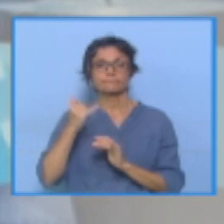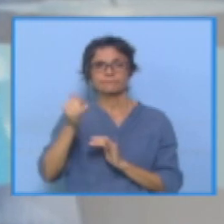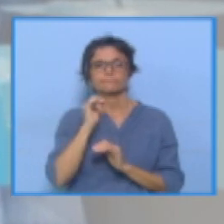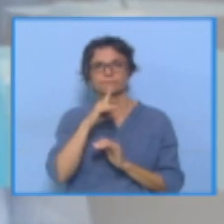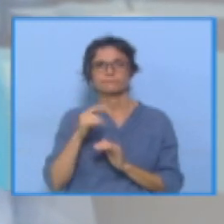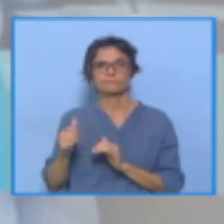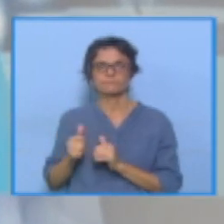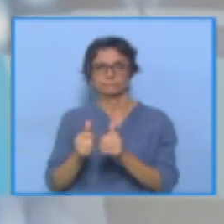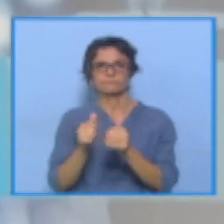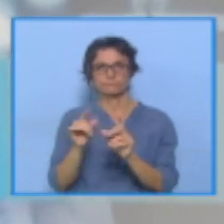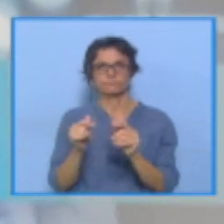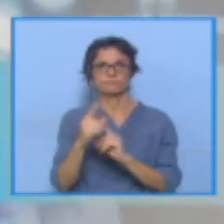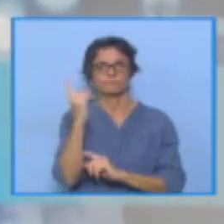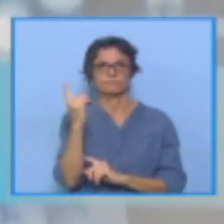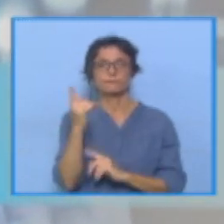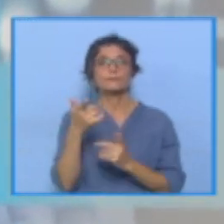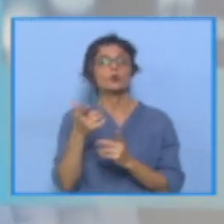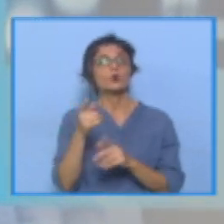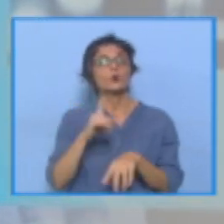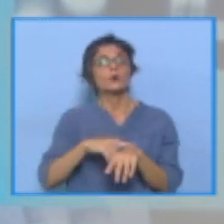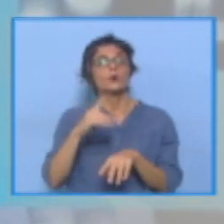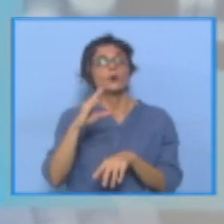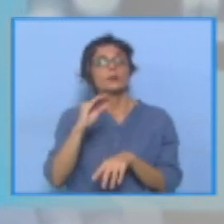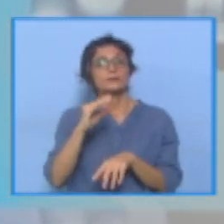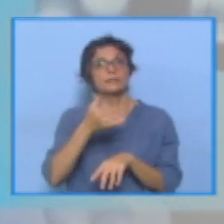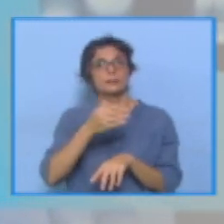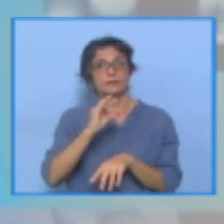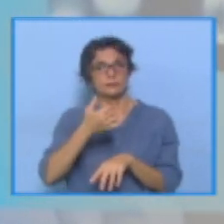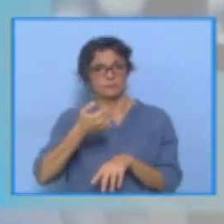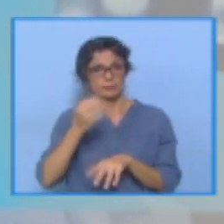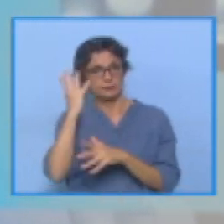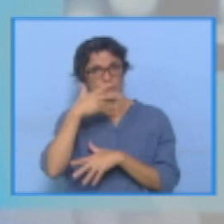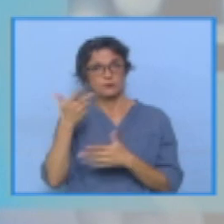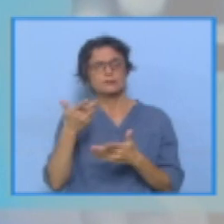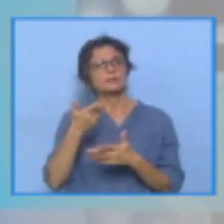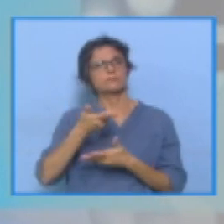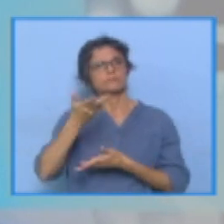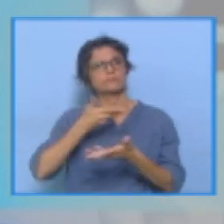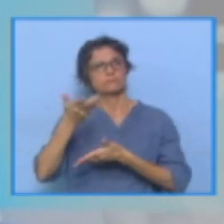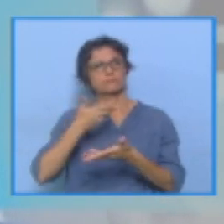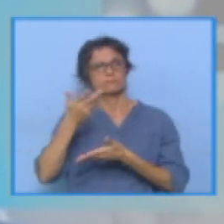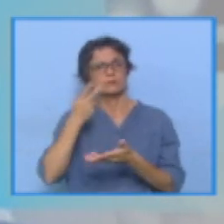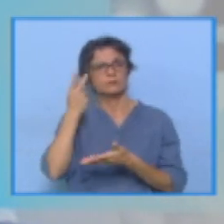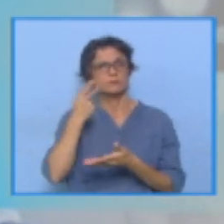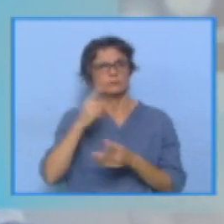siga-nos também na rádio, na Antena 1, quando forem 22h45, onde partilhamos vivências do ano